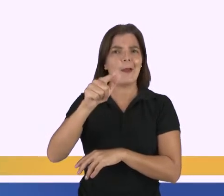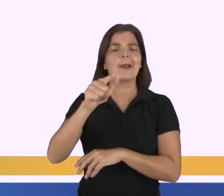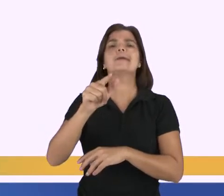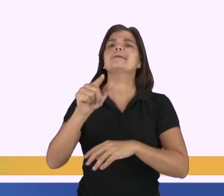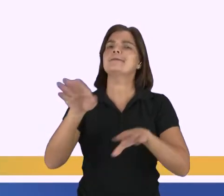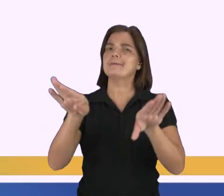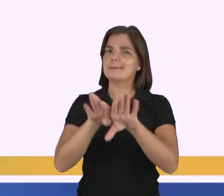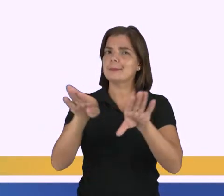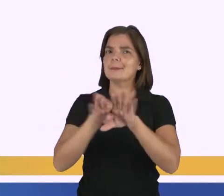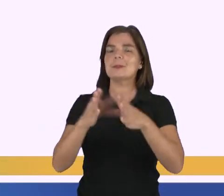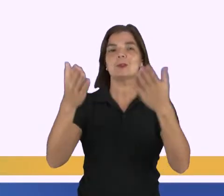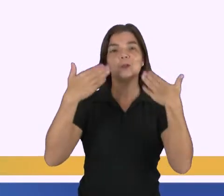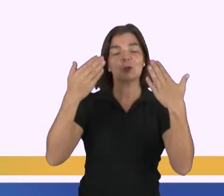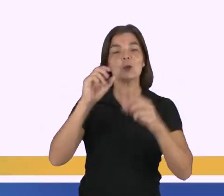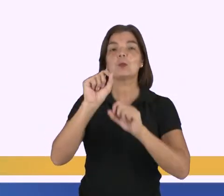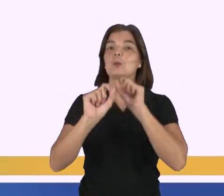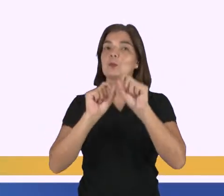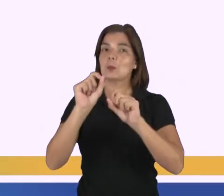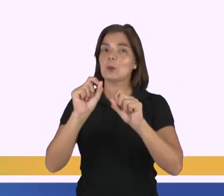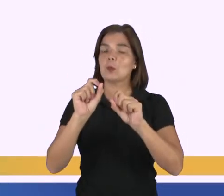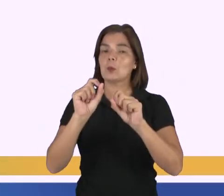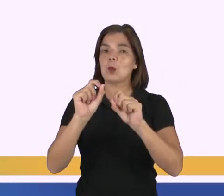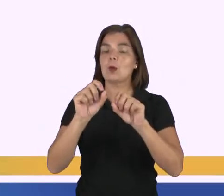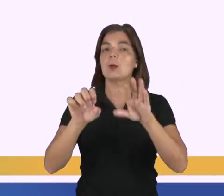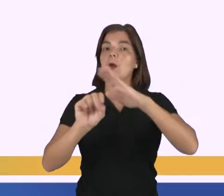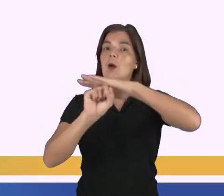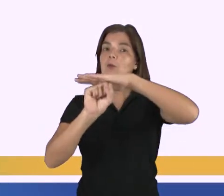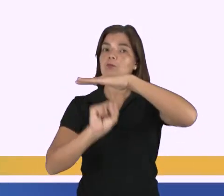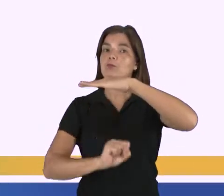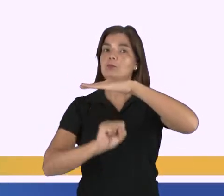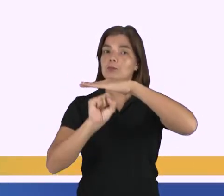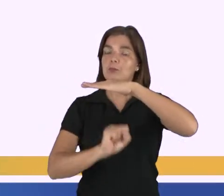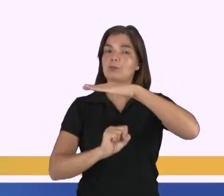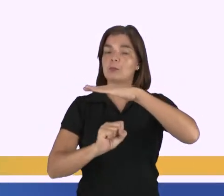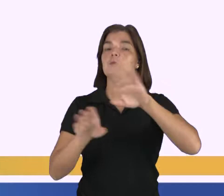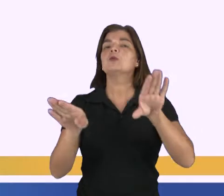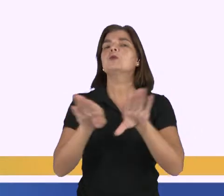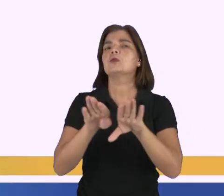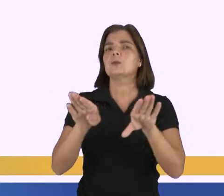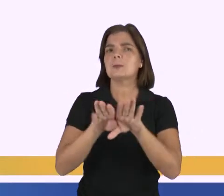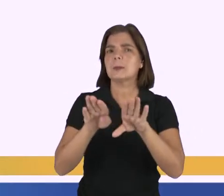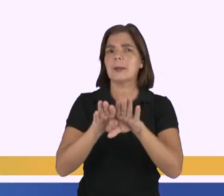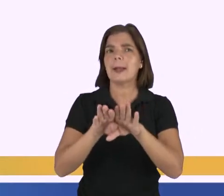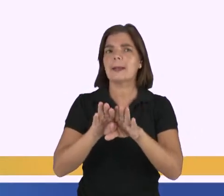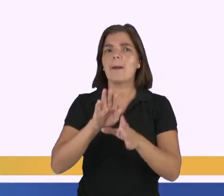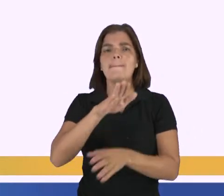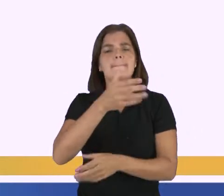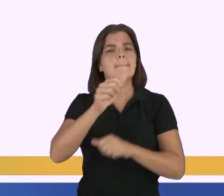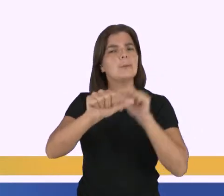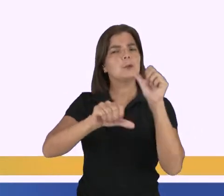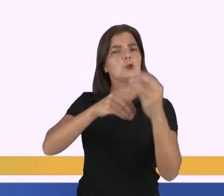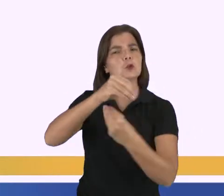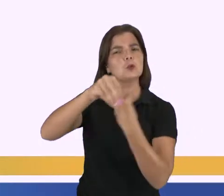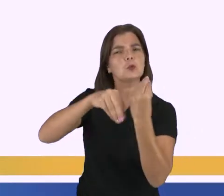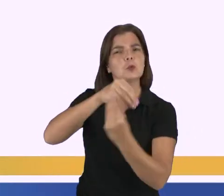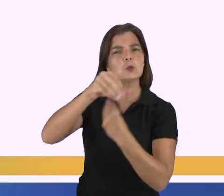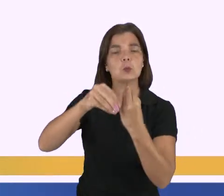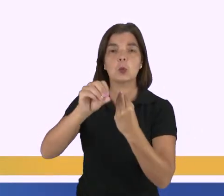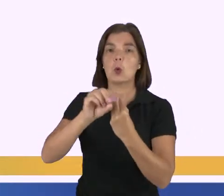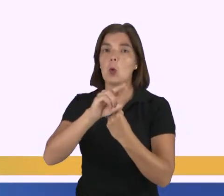por essa zona. Sendo que ao sul do país faz parte, então, a zona temperada do sul,